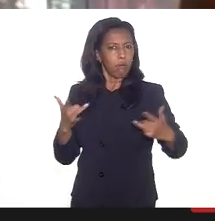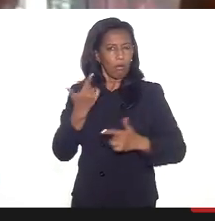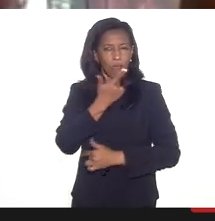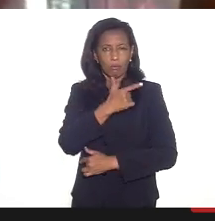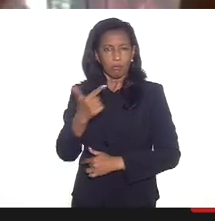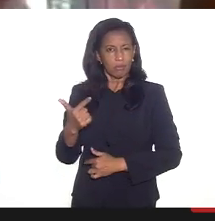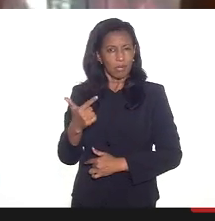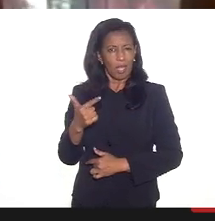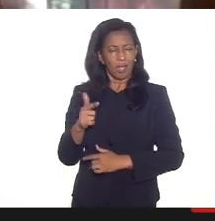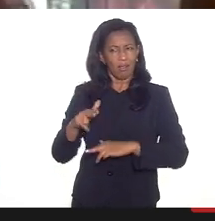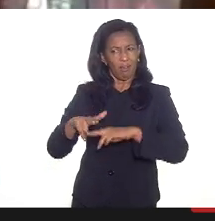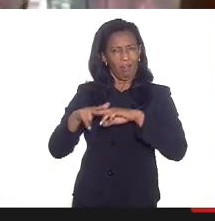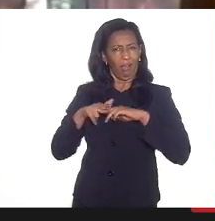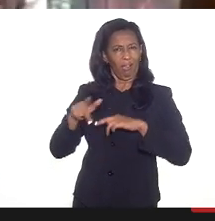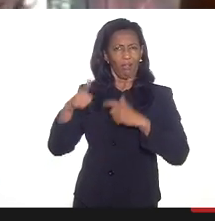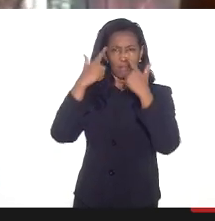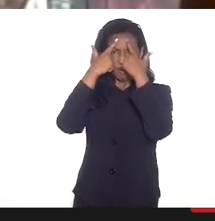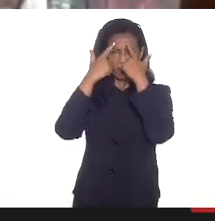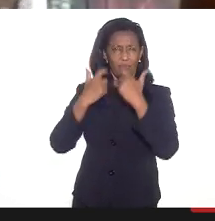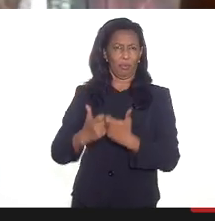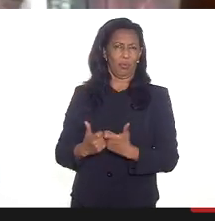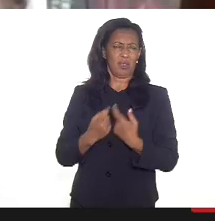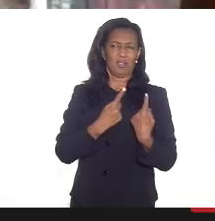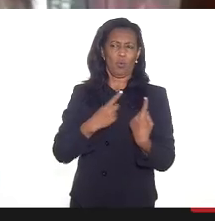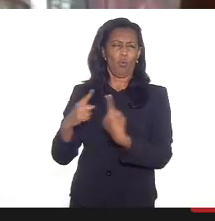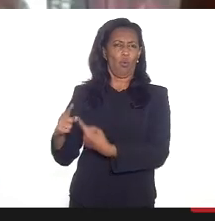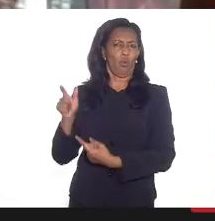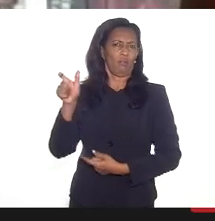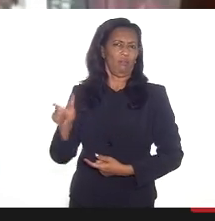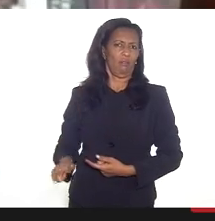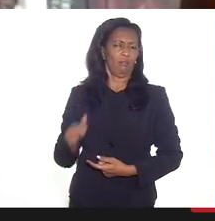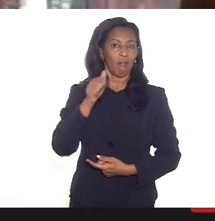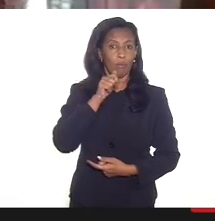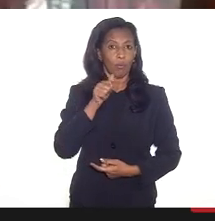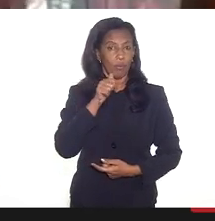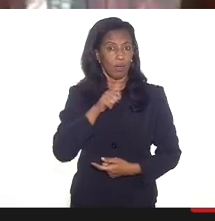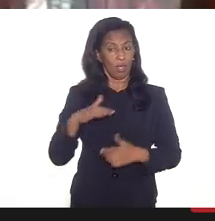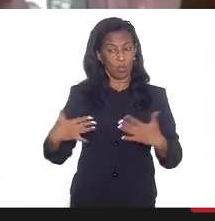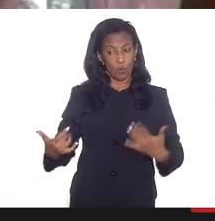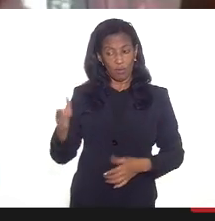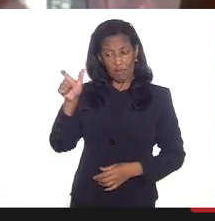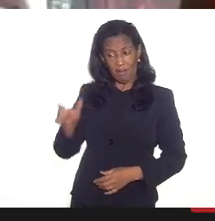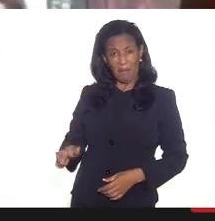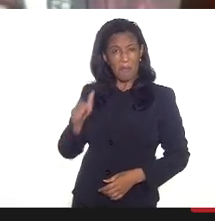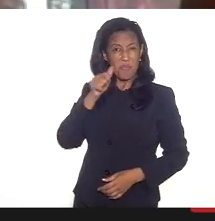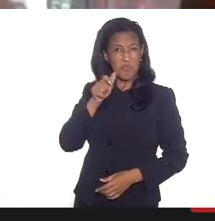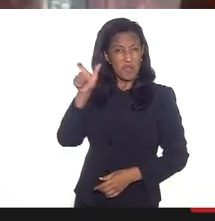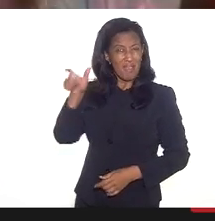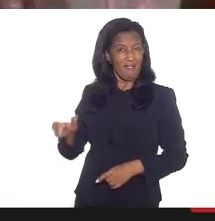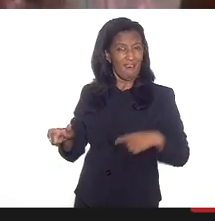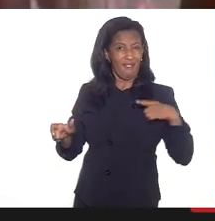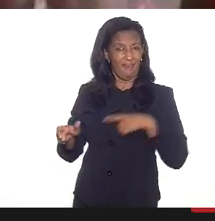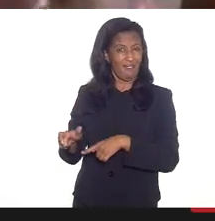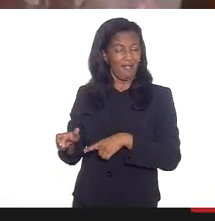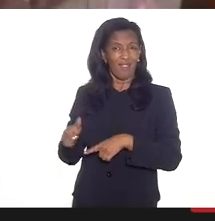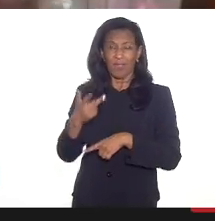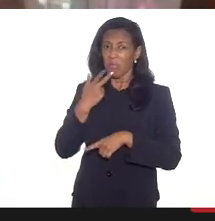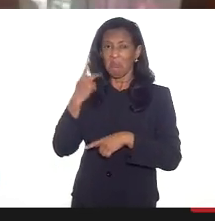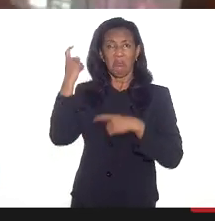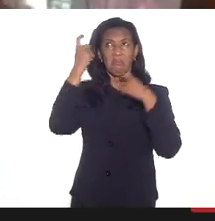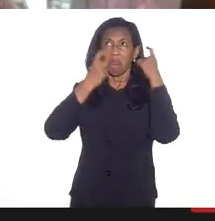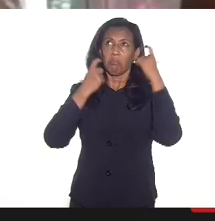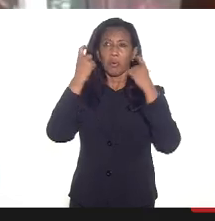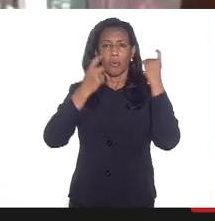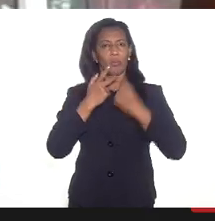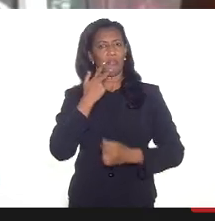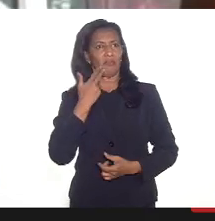sensibilizados da causa da violência contra a mulher? E quando eu digo mulher, eu não me preocupo em dizer, nesse momento,